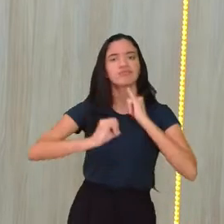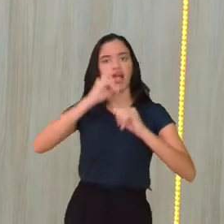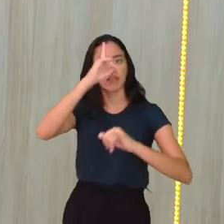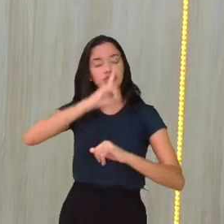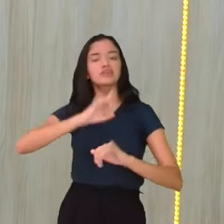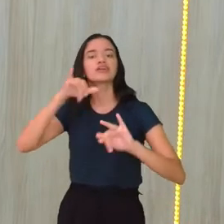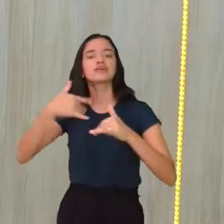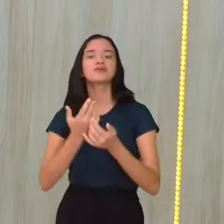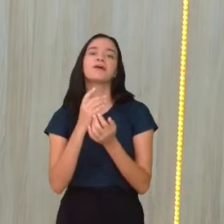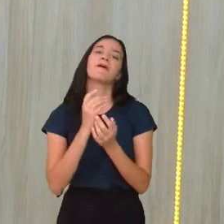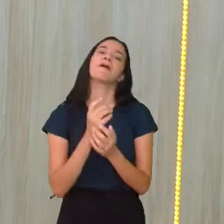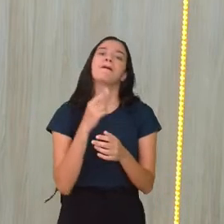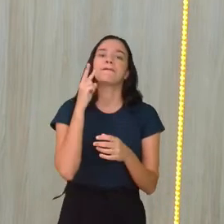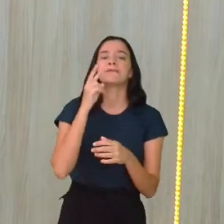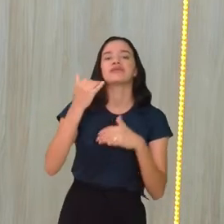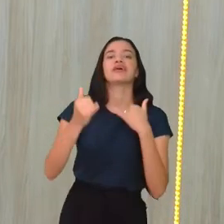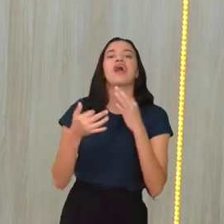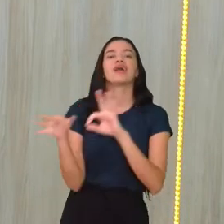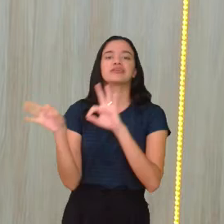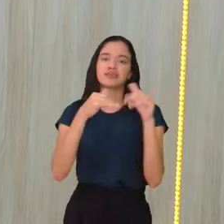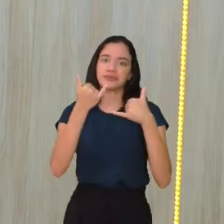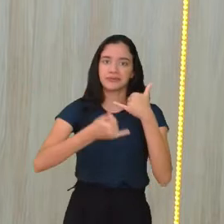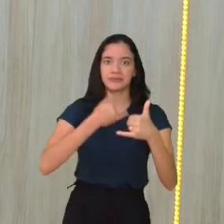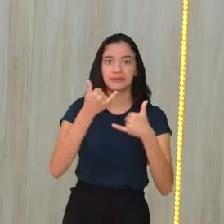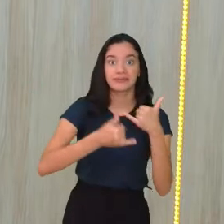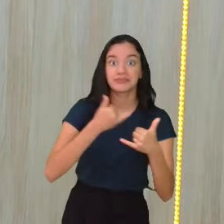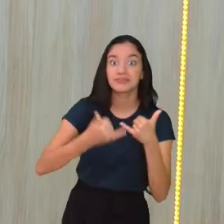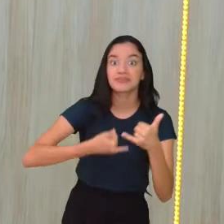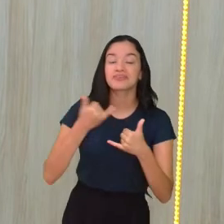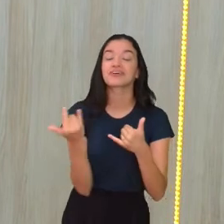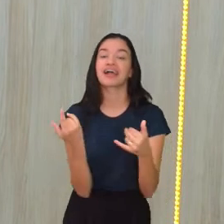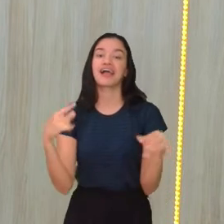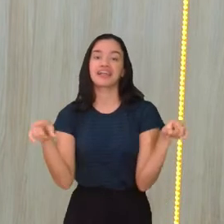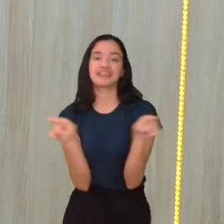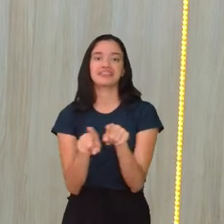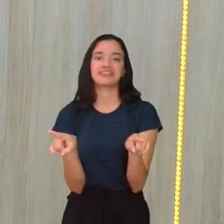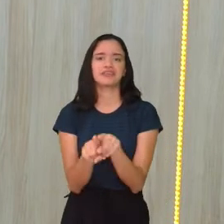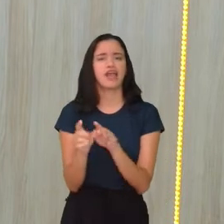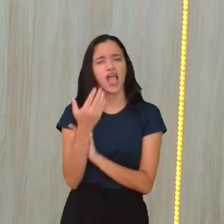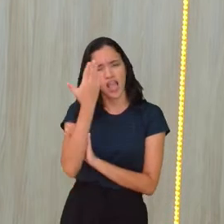assistir os joguinhos ali depois, poder jogar também,